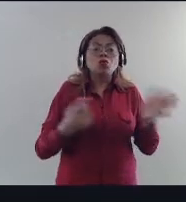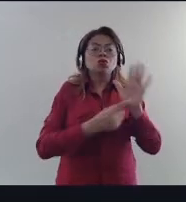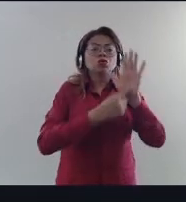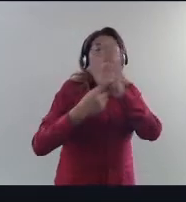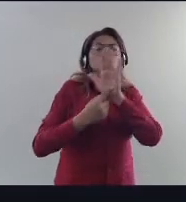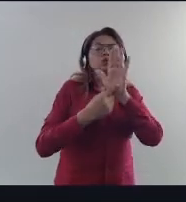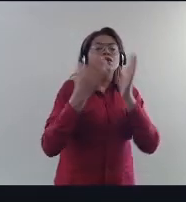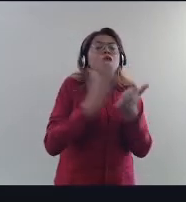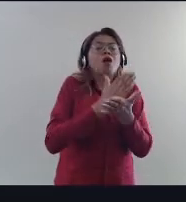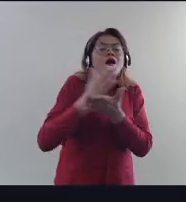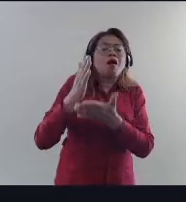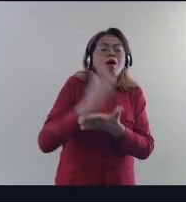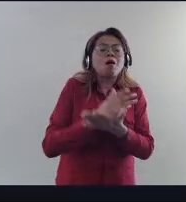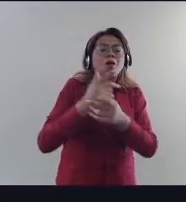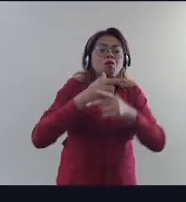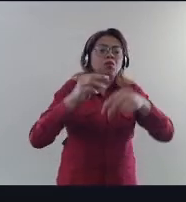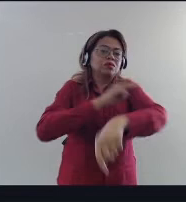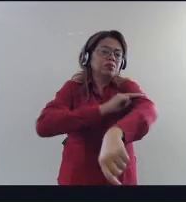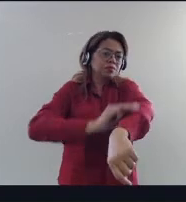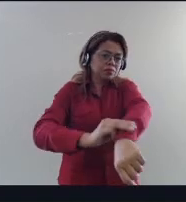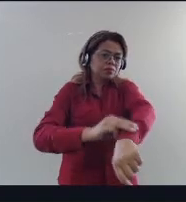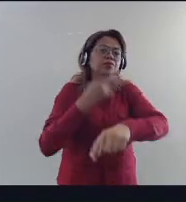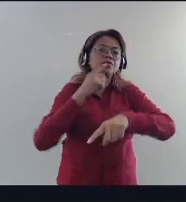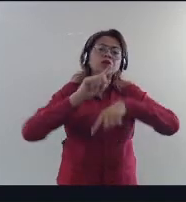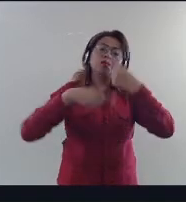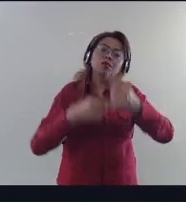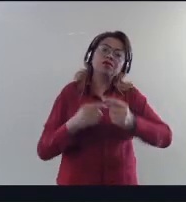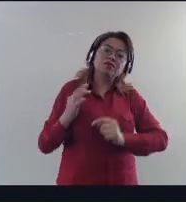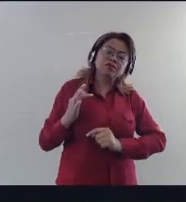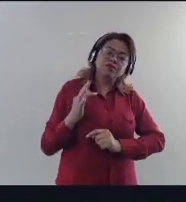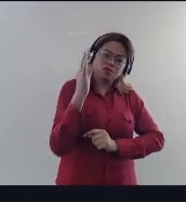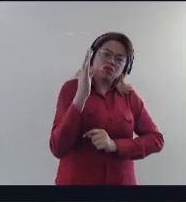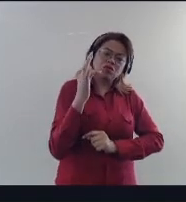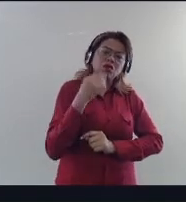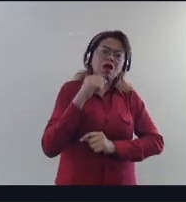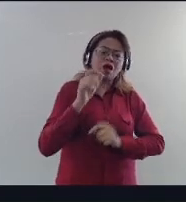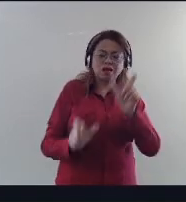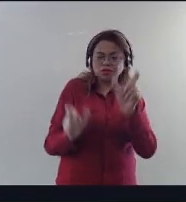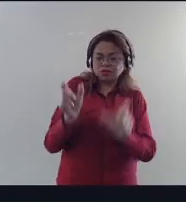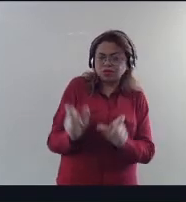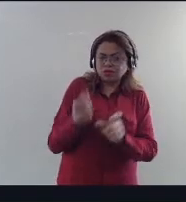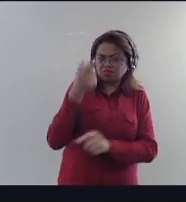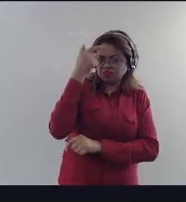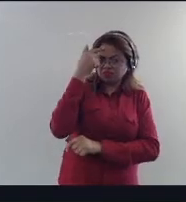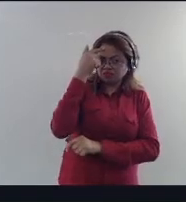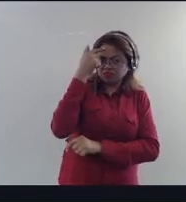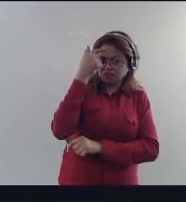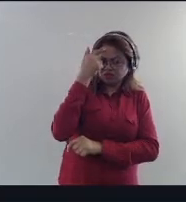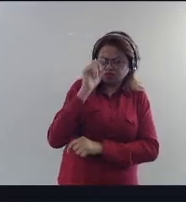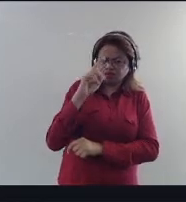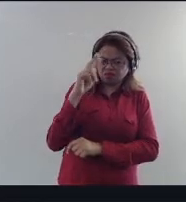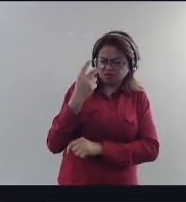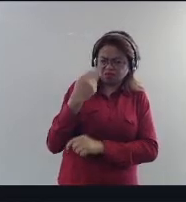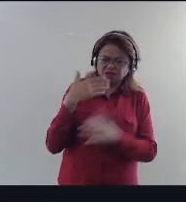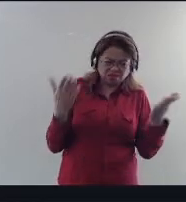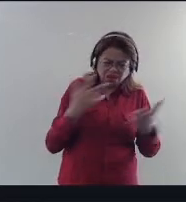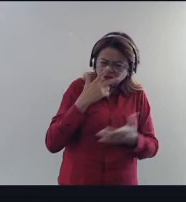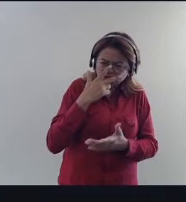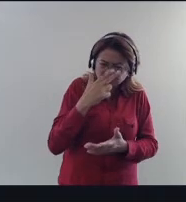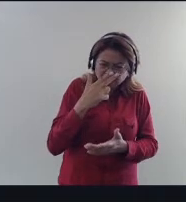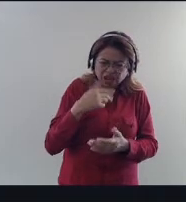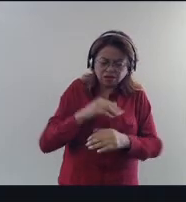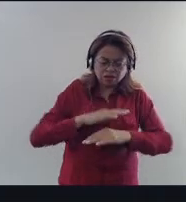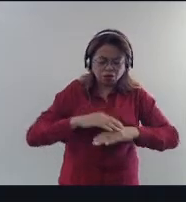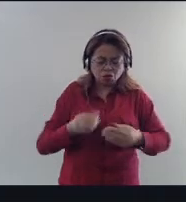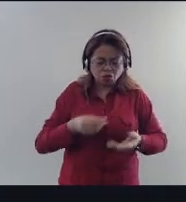algumas das metodologias, porque quando a gente fala de futurismo, a galera geralmente acha que é meio mãe de Ná, né?